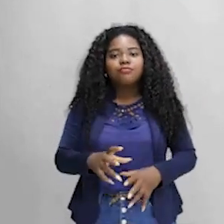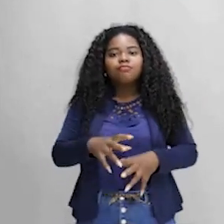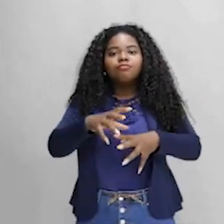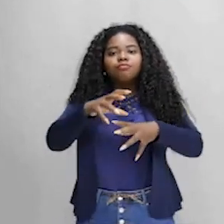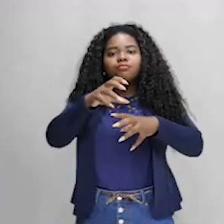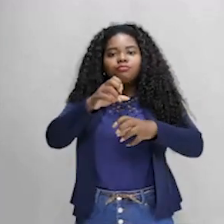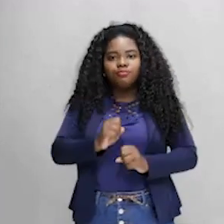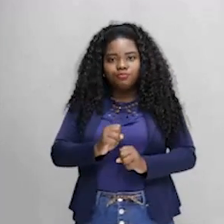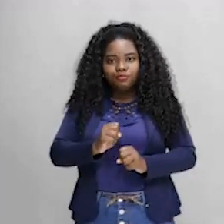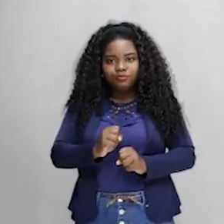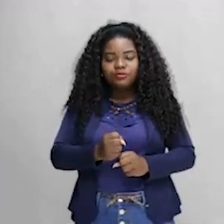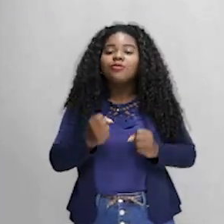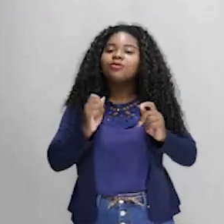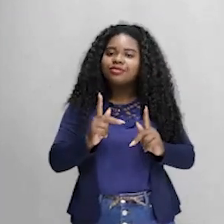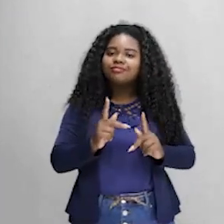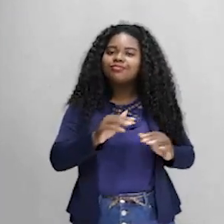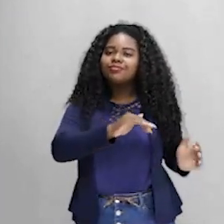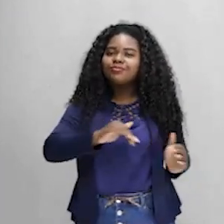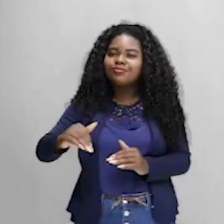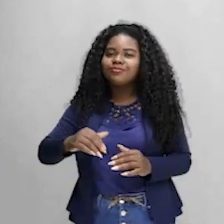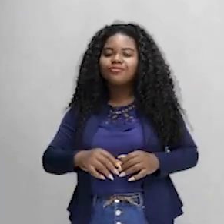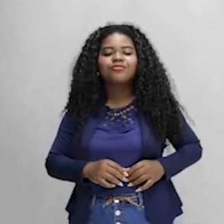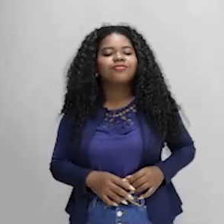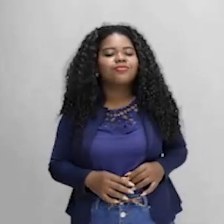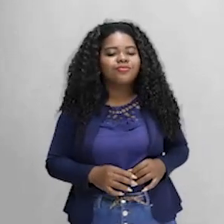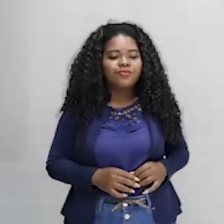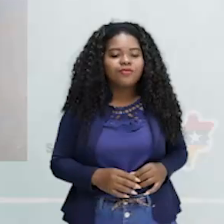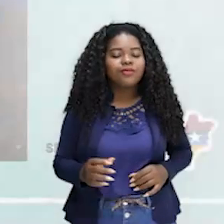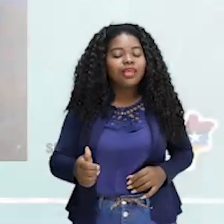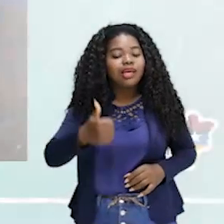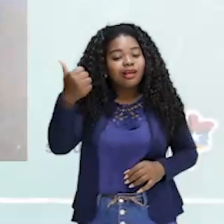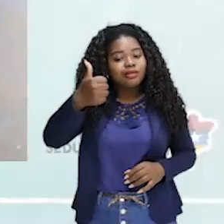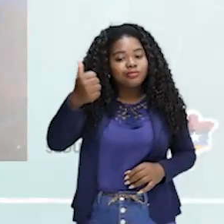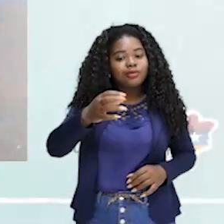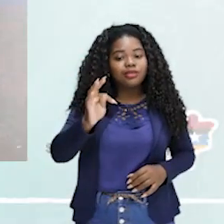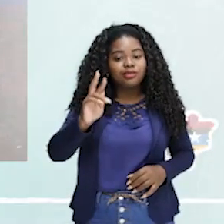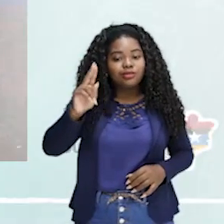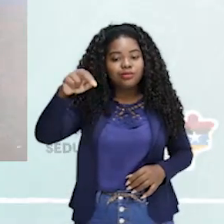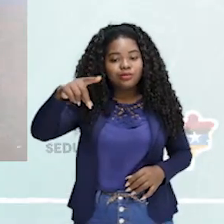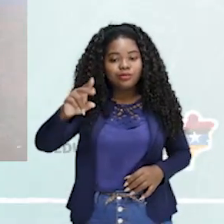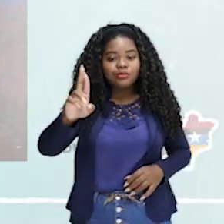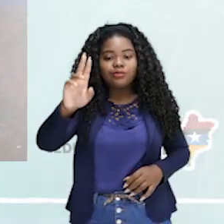Respirou. Vamos lá. Olha esse primeiro bioma, a tundra. Olha onde é que está a